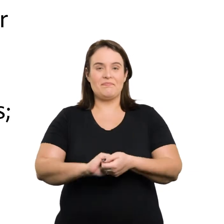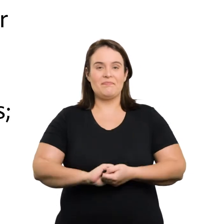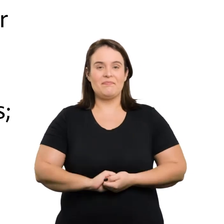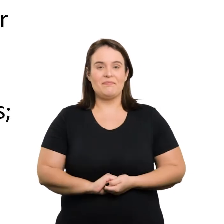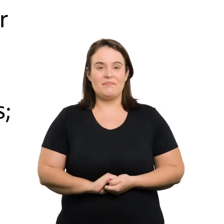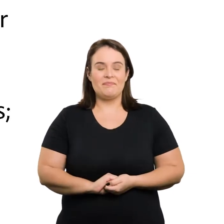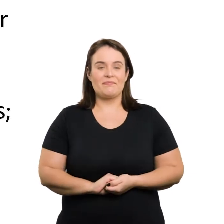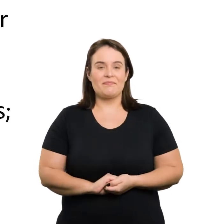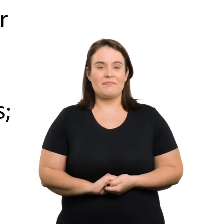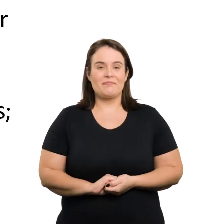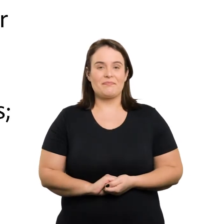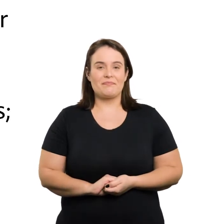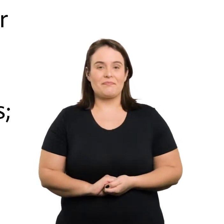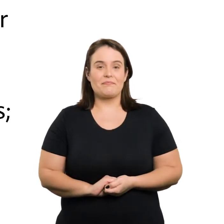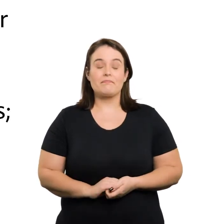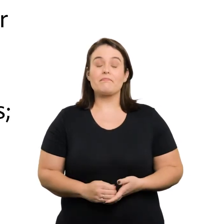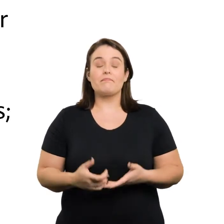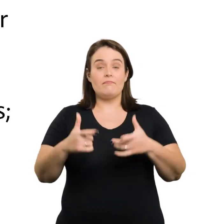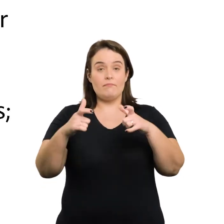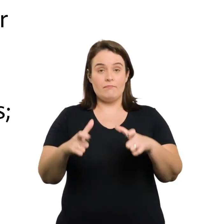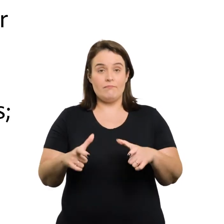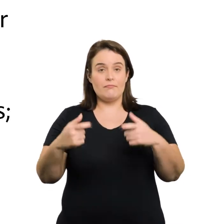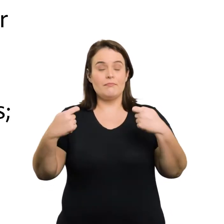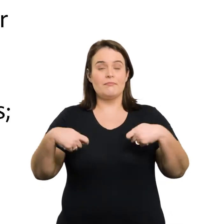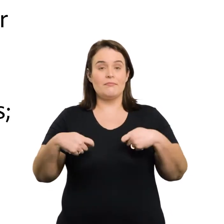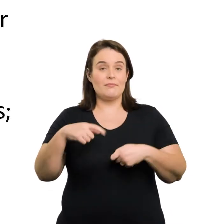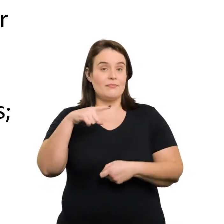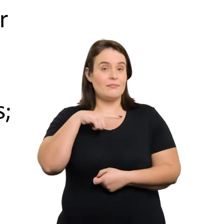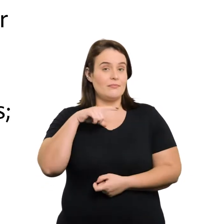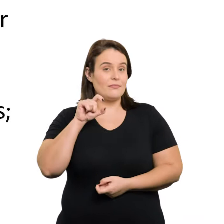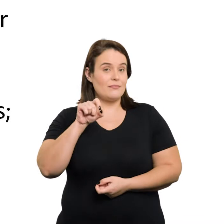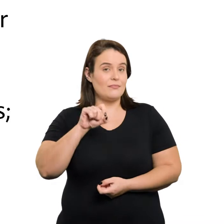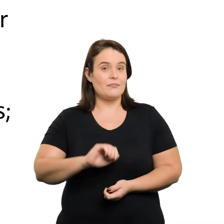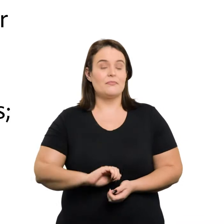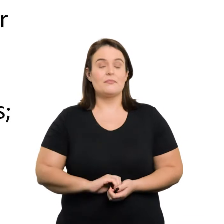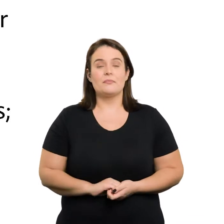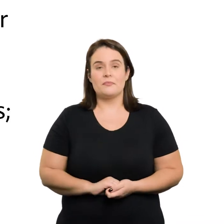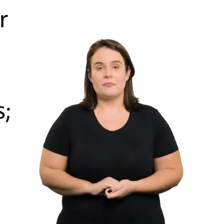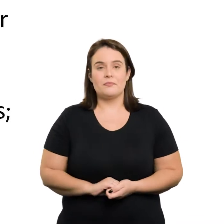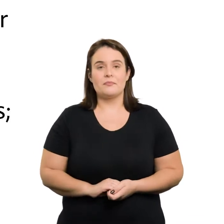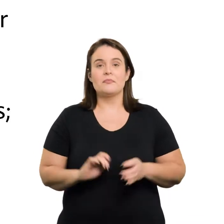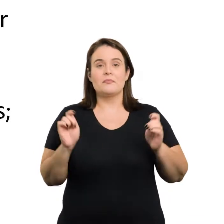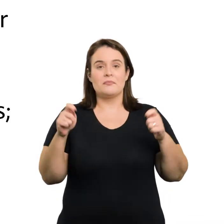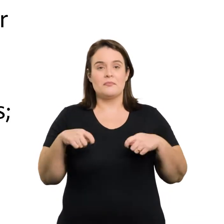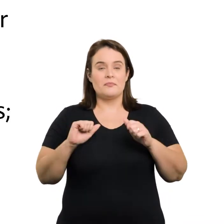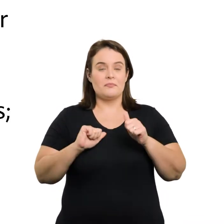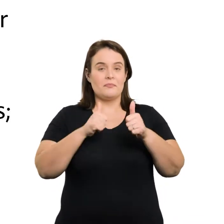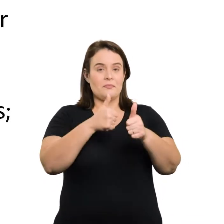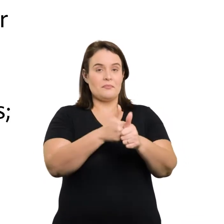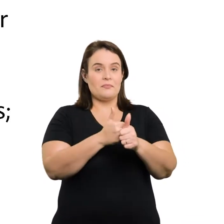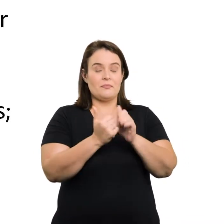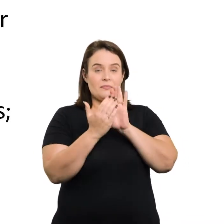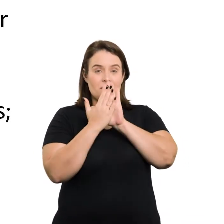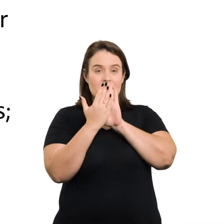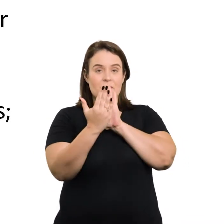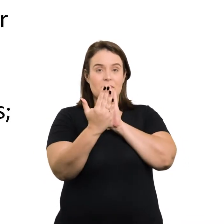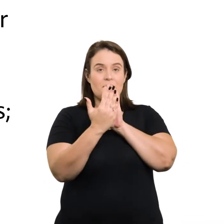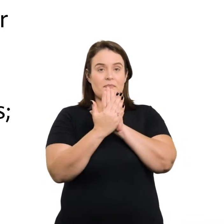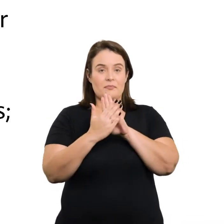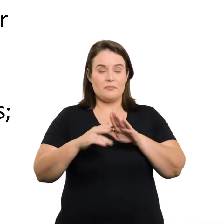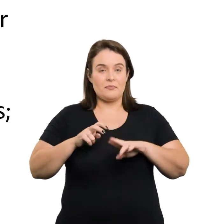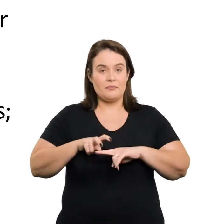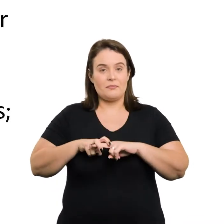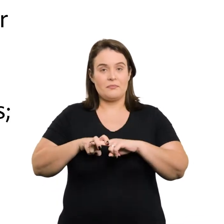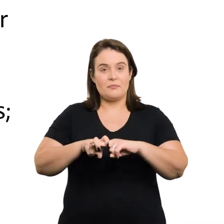Lavatórios. A instalação dos lavatórios deve ser de modo a permitir a aproximação frontal